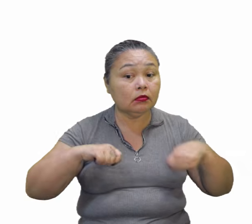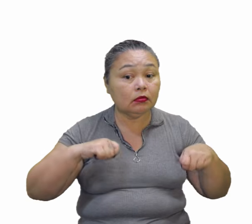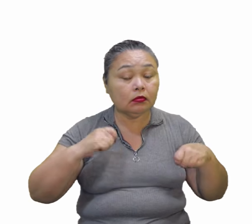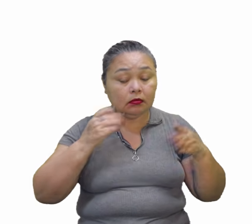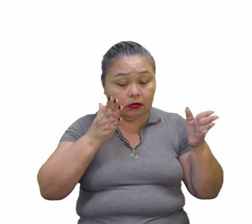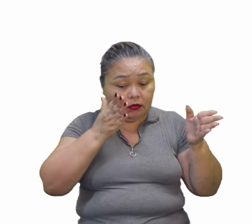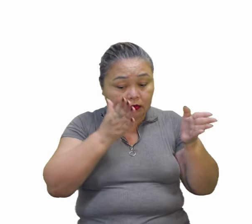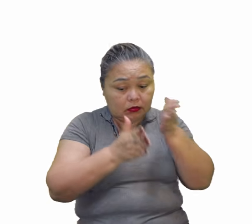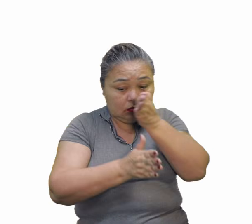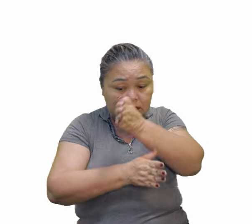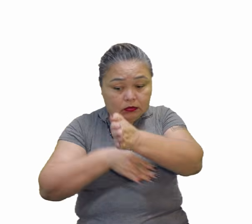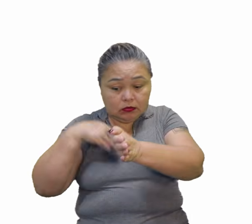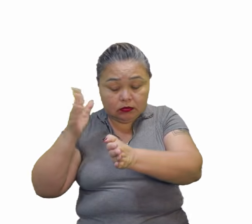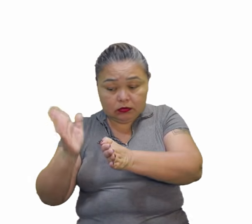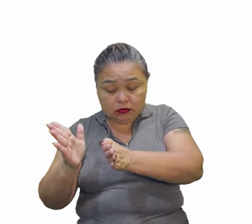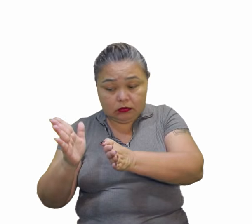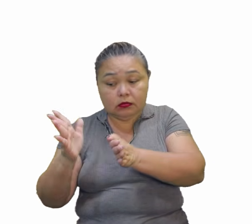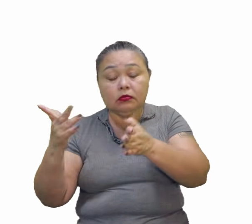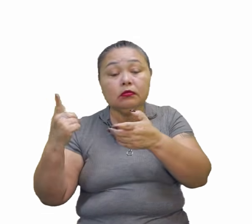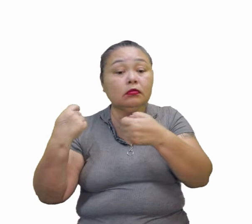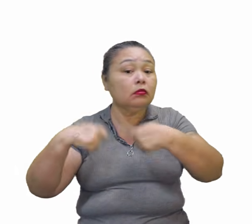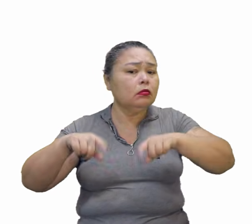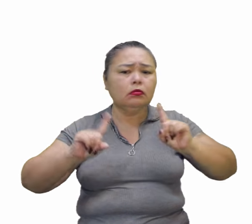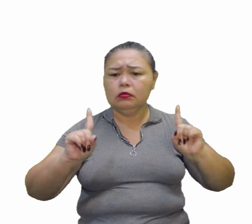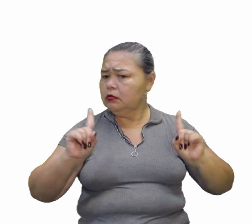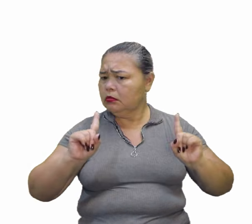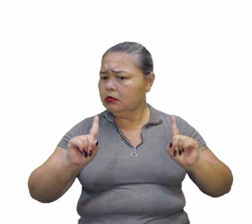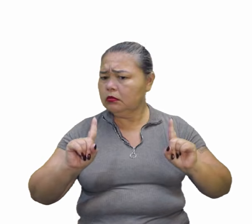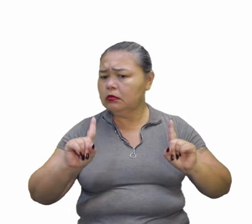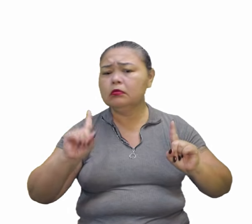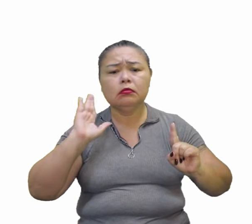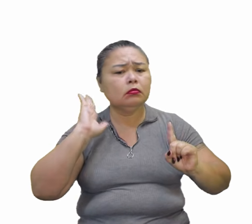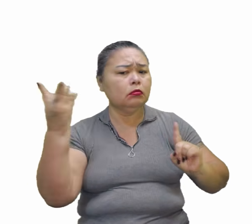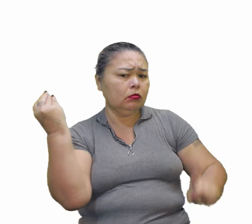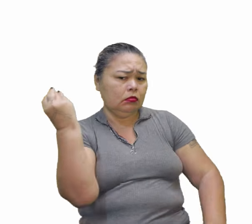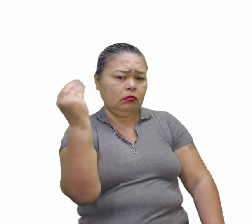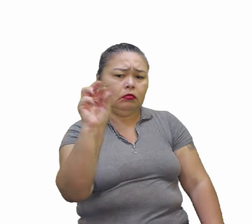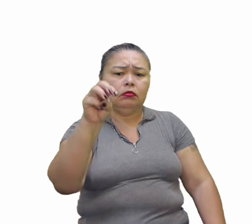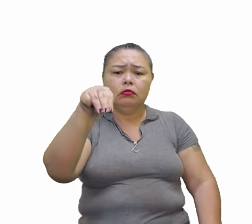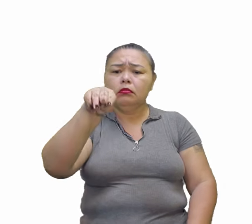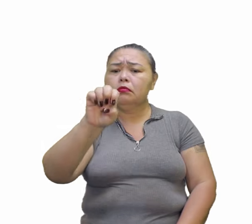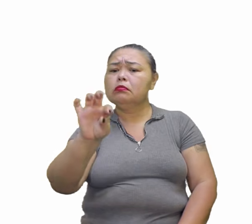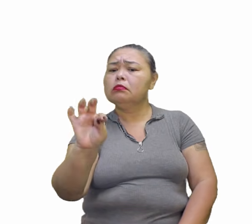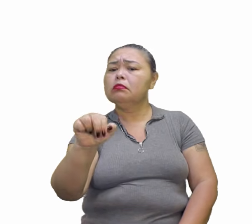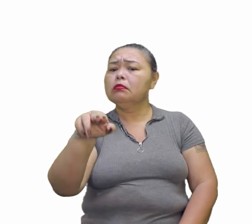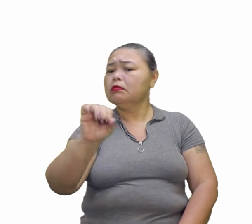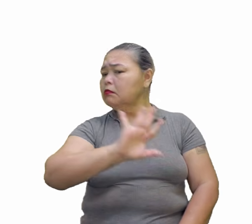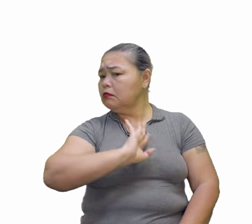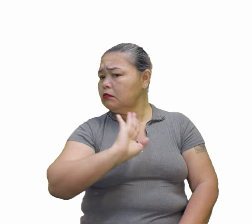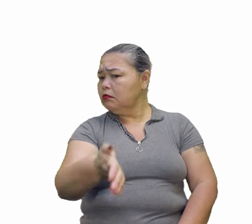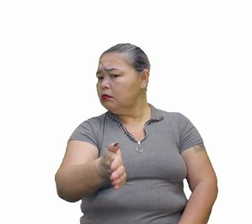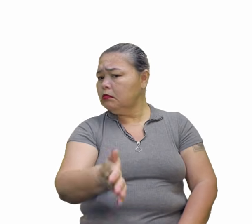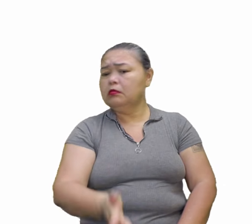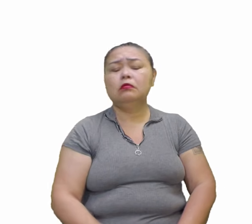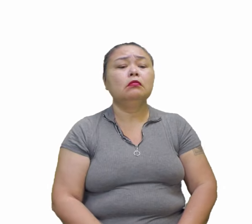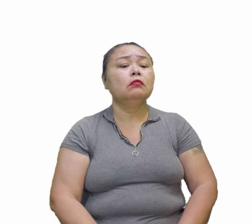fazer separadamente no caderno e depois juntar? Não, já coloco o nome direto,